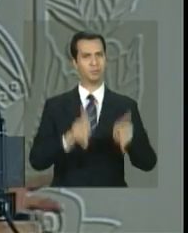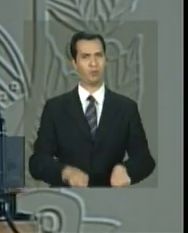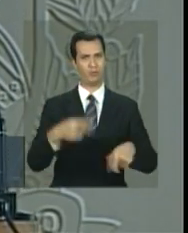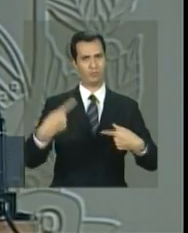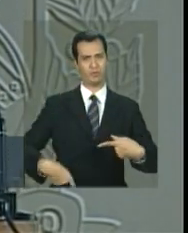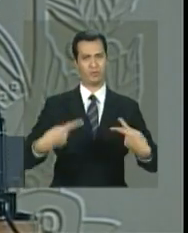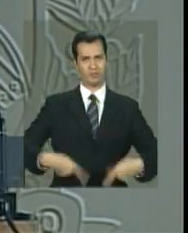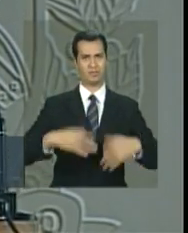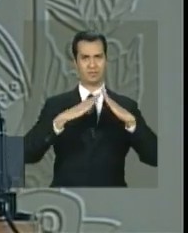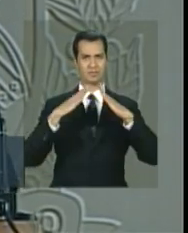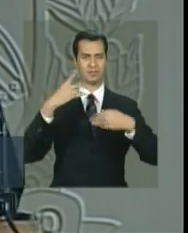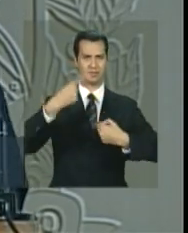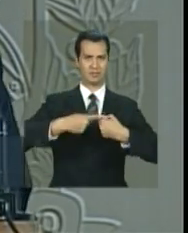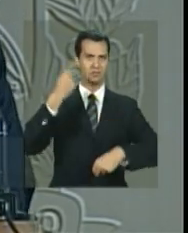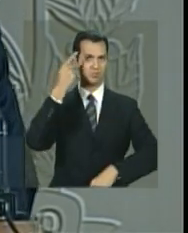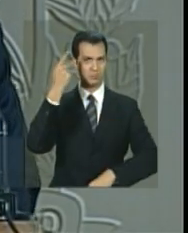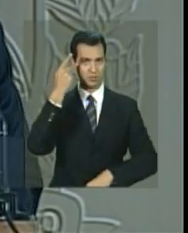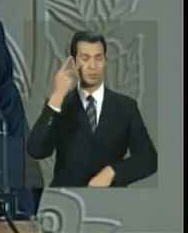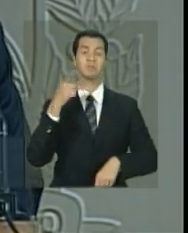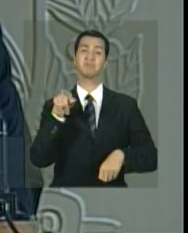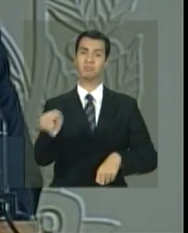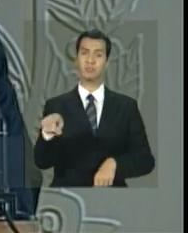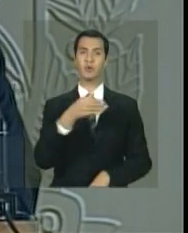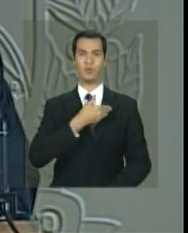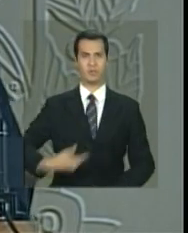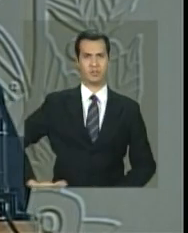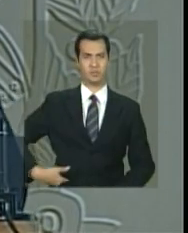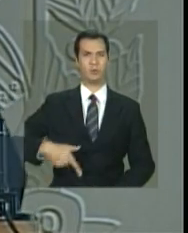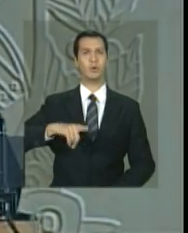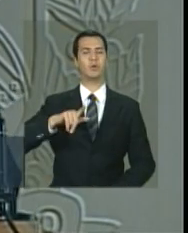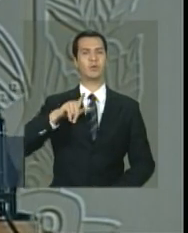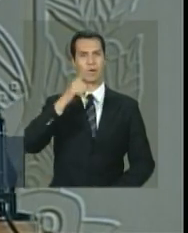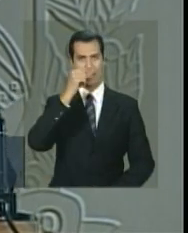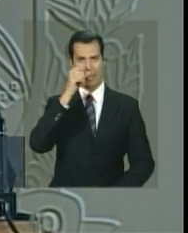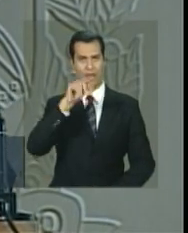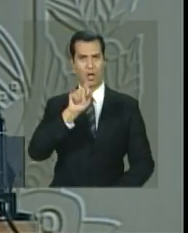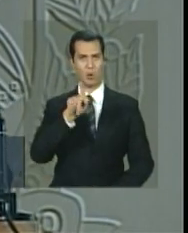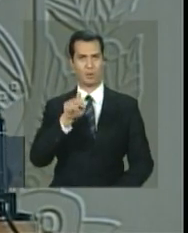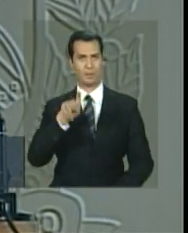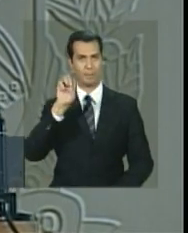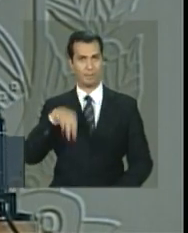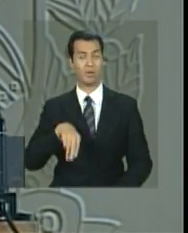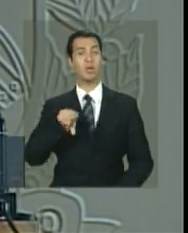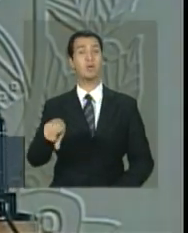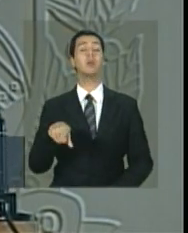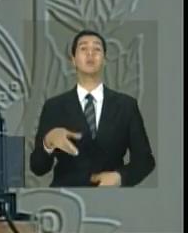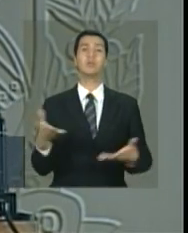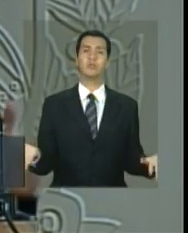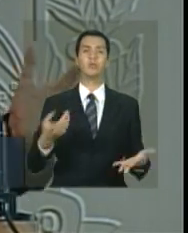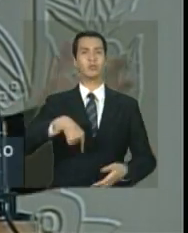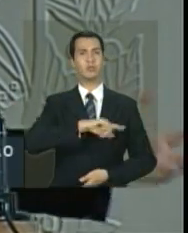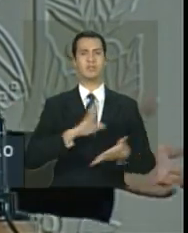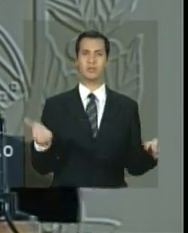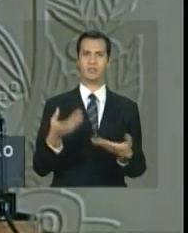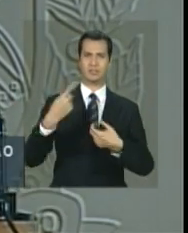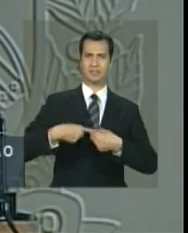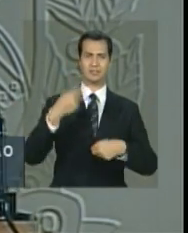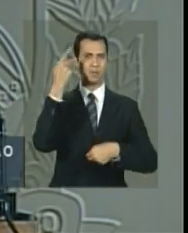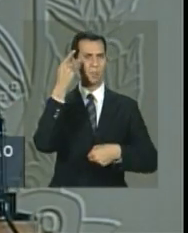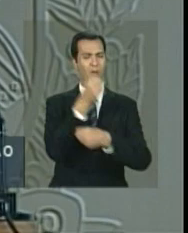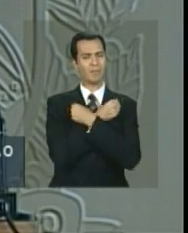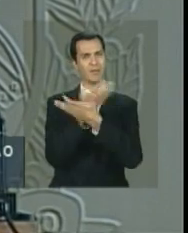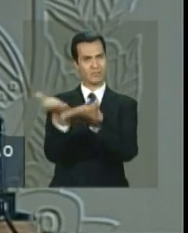homenagem é muito merecida, governador, e que o senhor leve aqui o abraço de toda a cidade de São Paulo e o convido para receber a sua